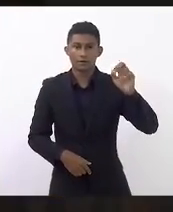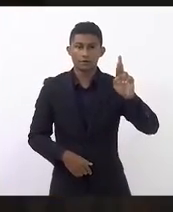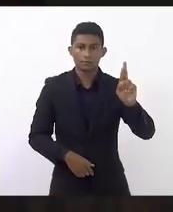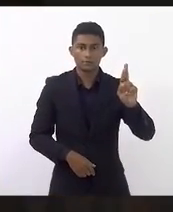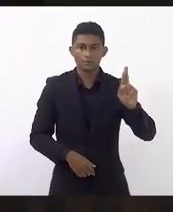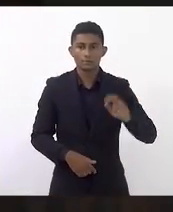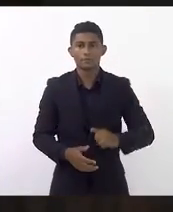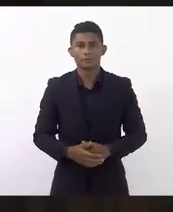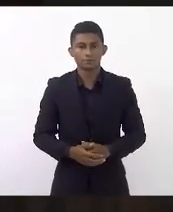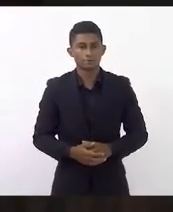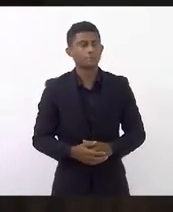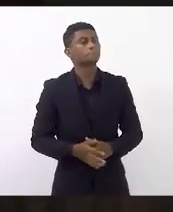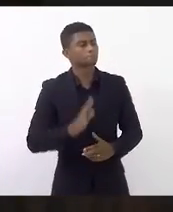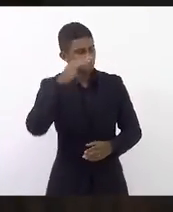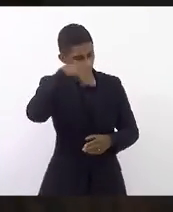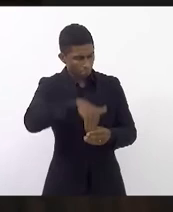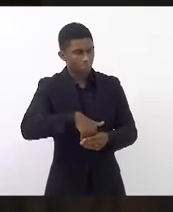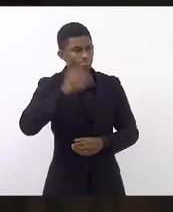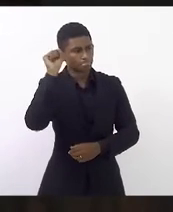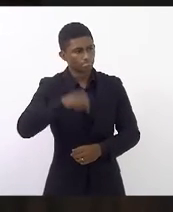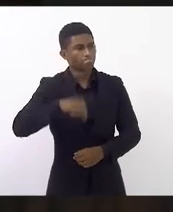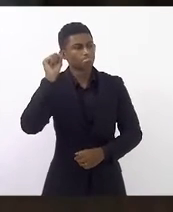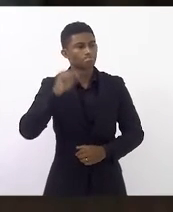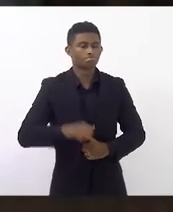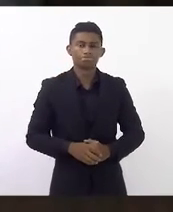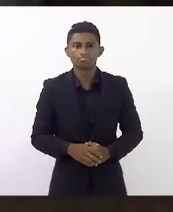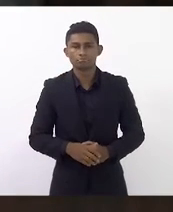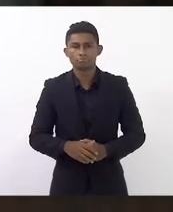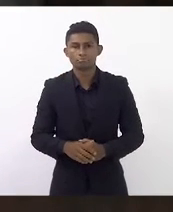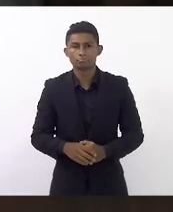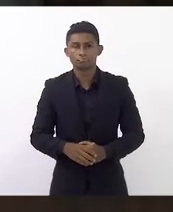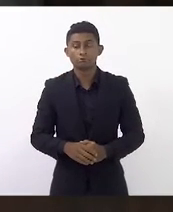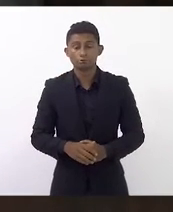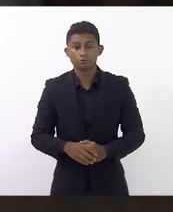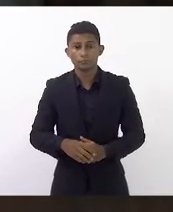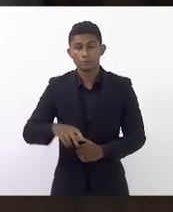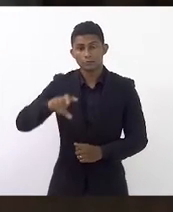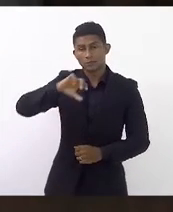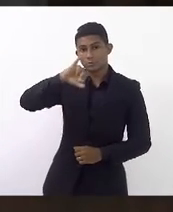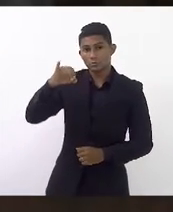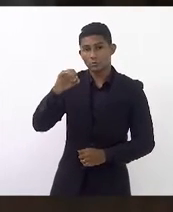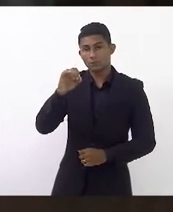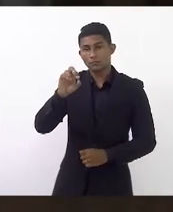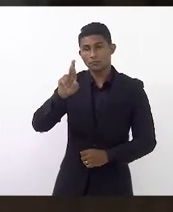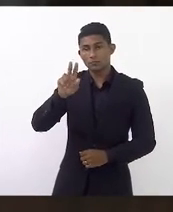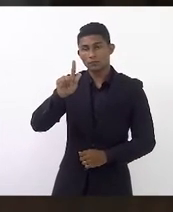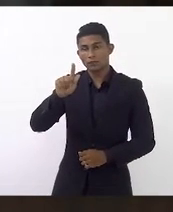Voto sim, deputado Márcio Pacheco. Deputado Jorge Felipe Neto.